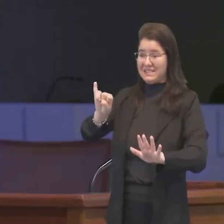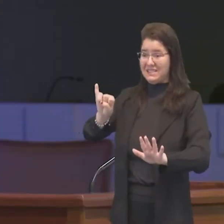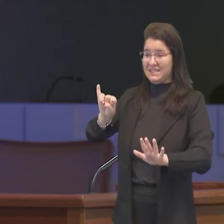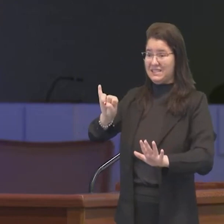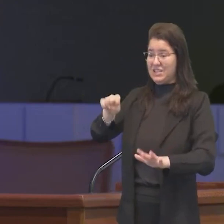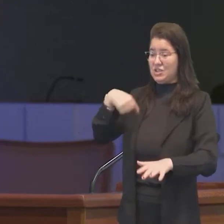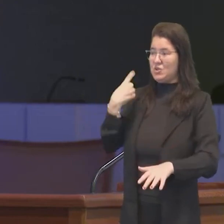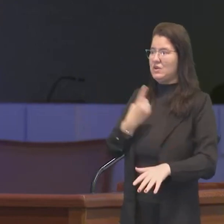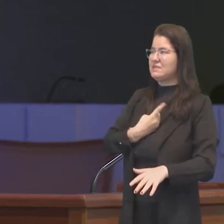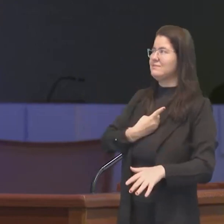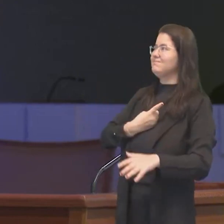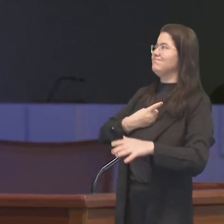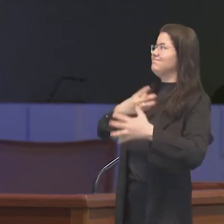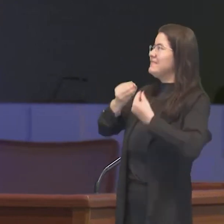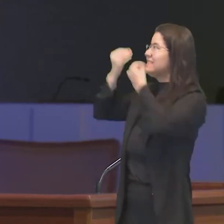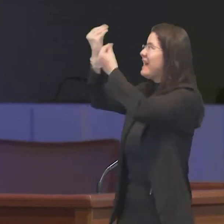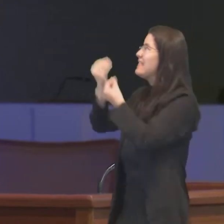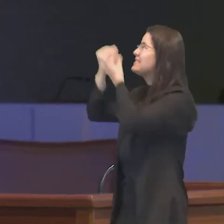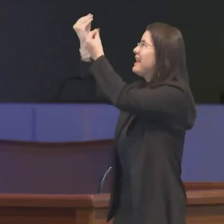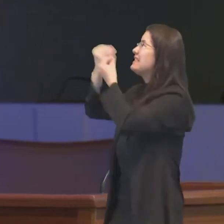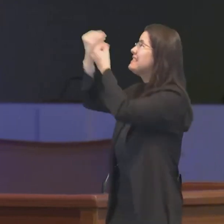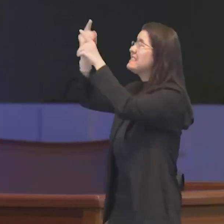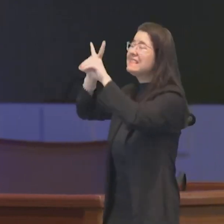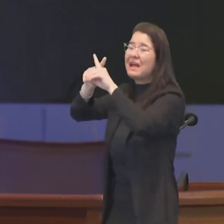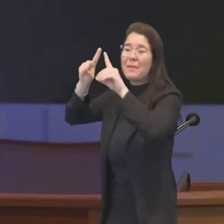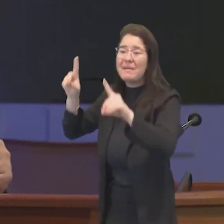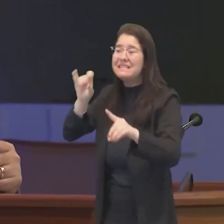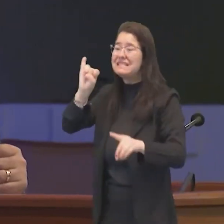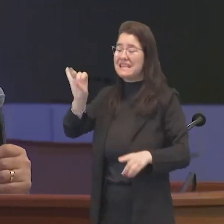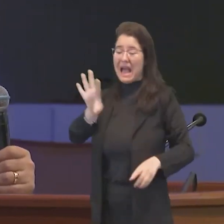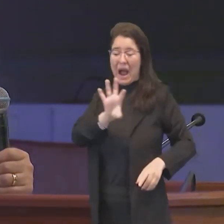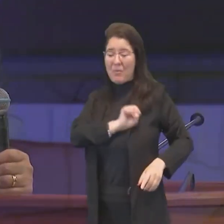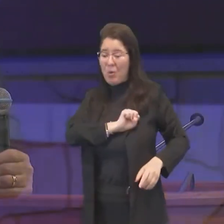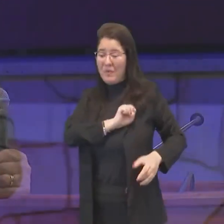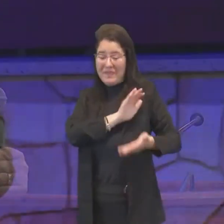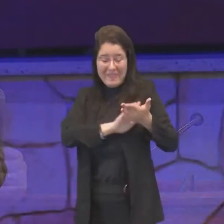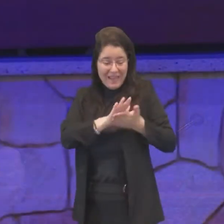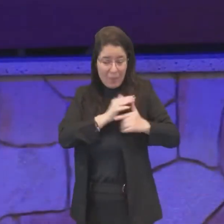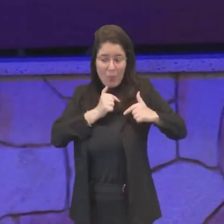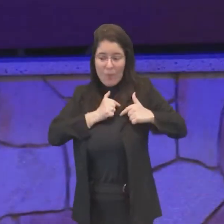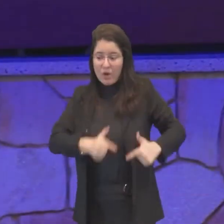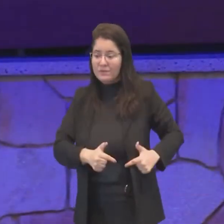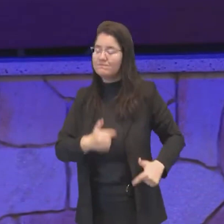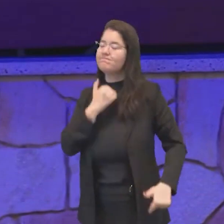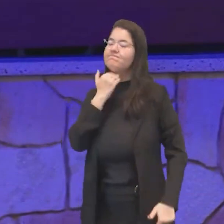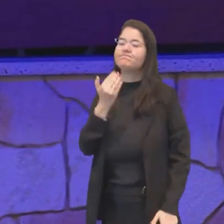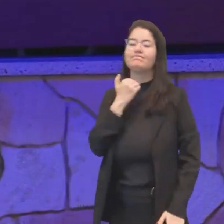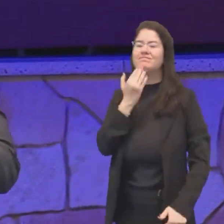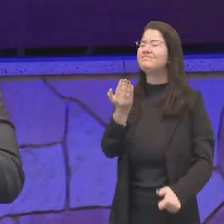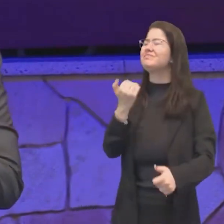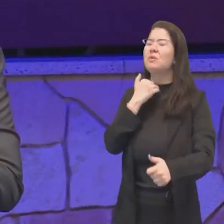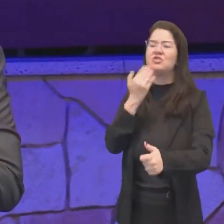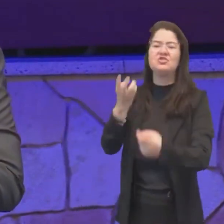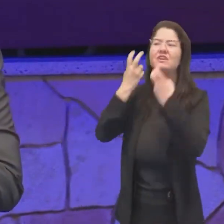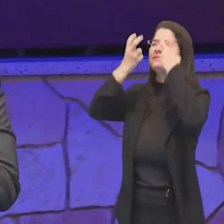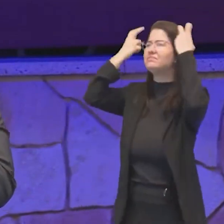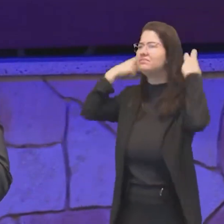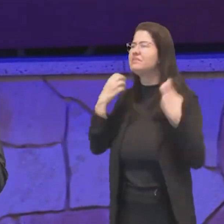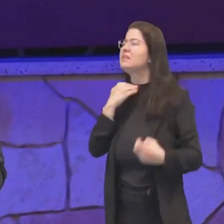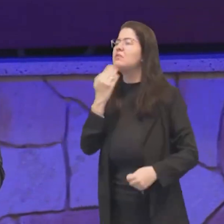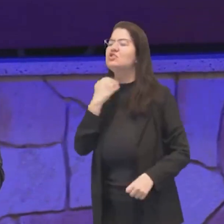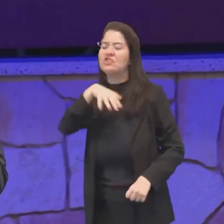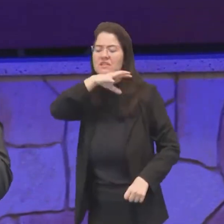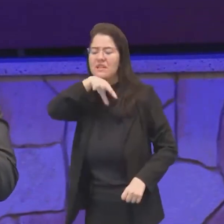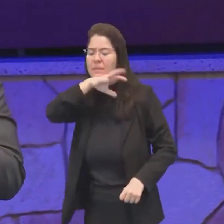será. Não adianta os bodes, os holocaustos, não adianta os bezerros. Veja aqui o verso 13 de Hebreus capítulo